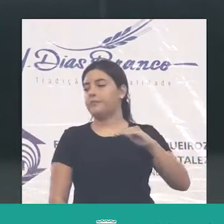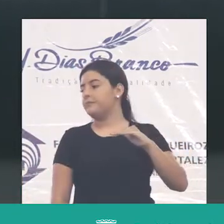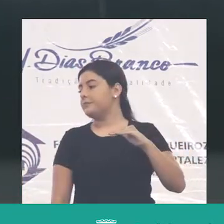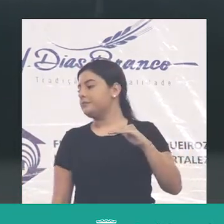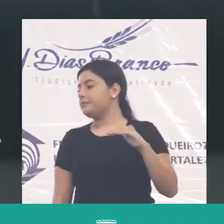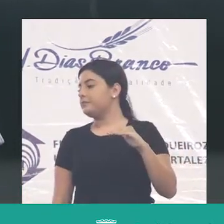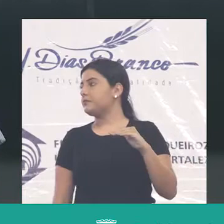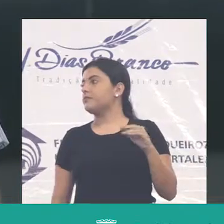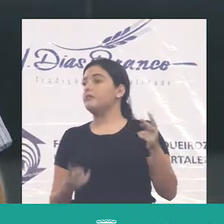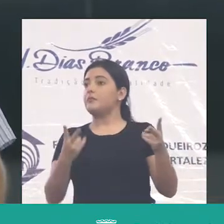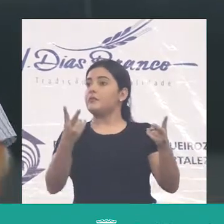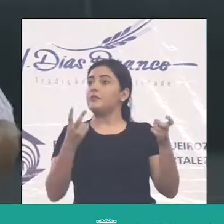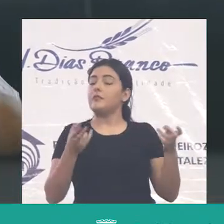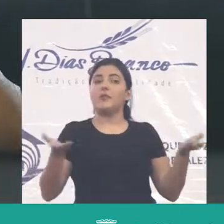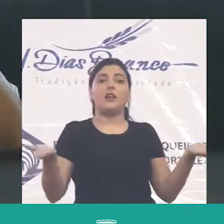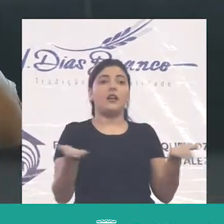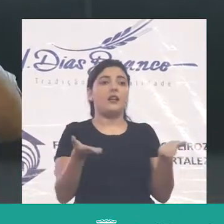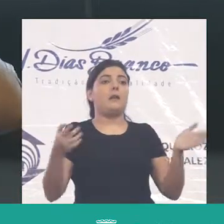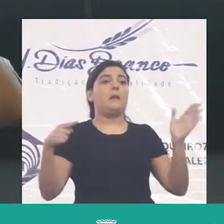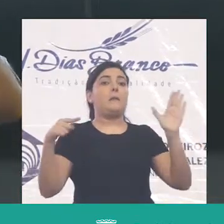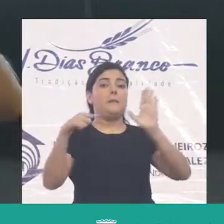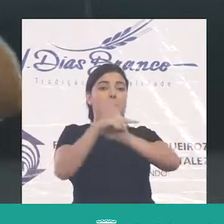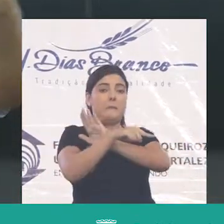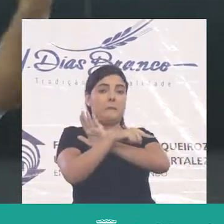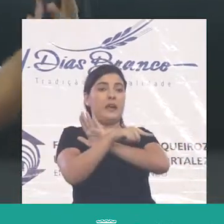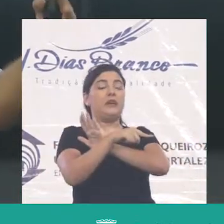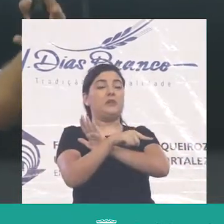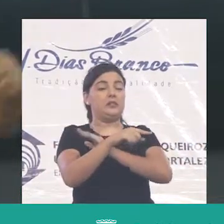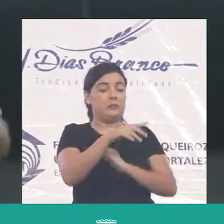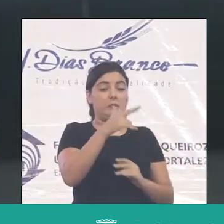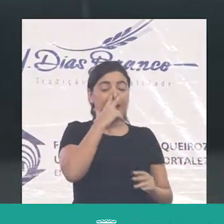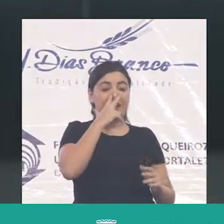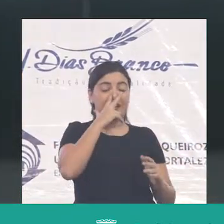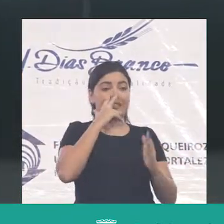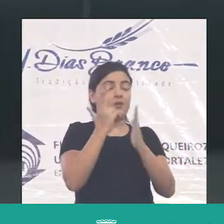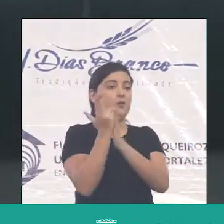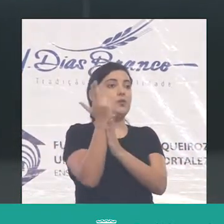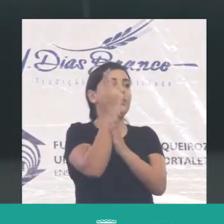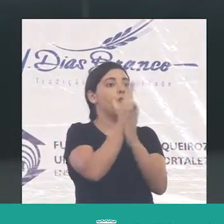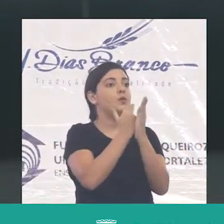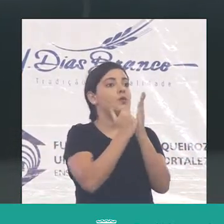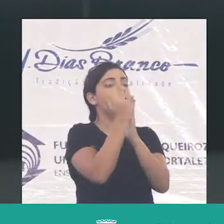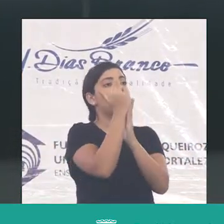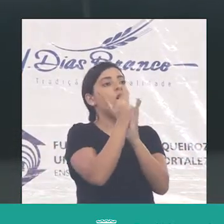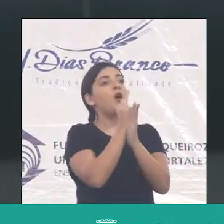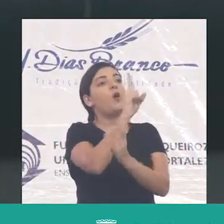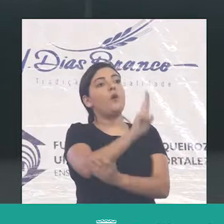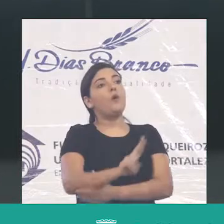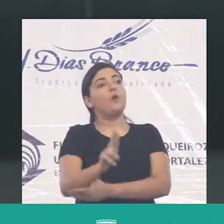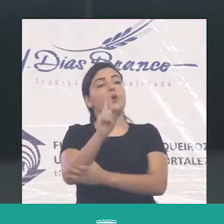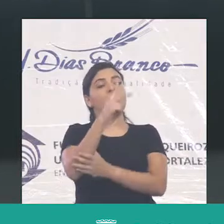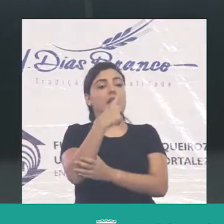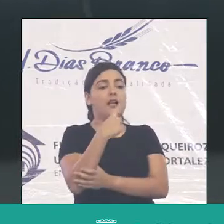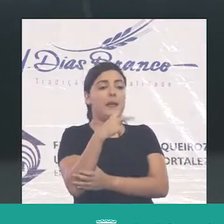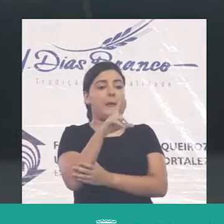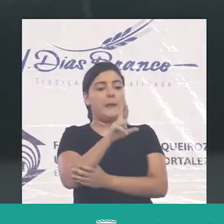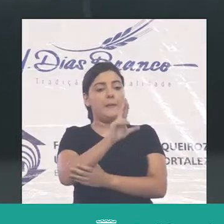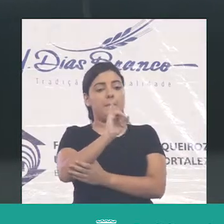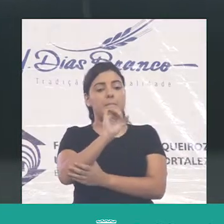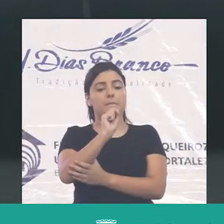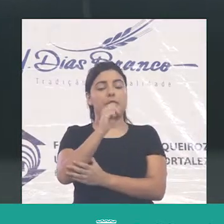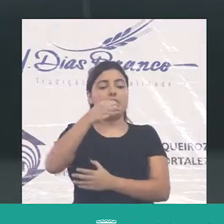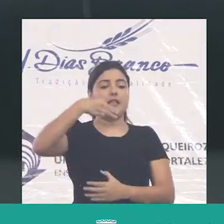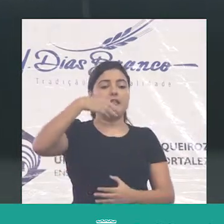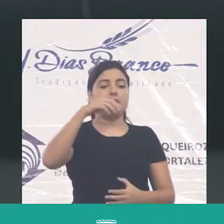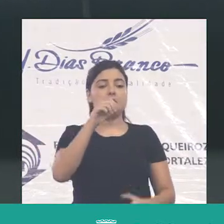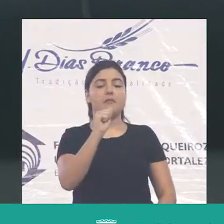Pessoal, percebam que é uma questão espacial, que usa a nomenclatura de prisma oblíquo,